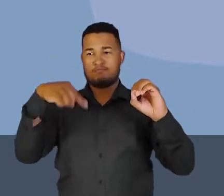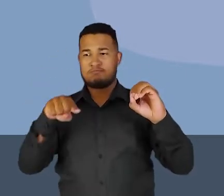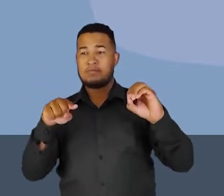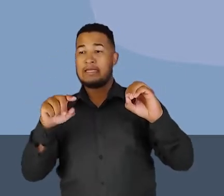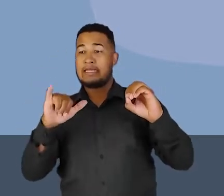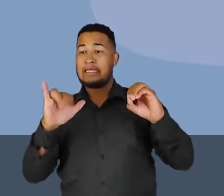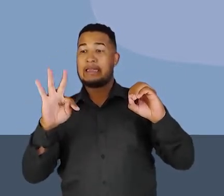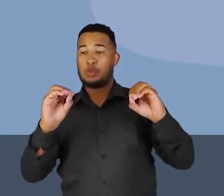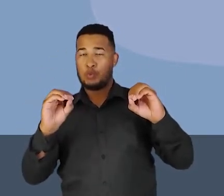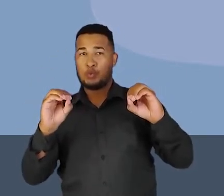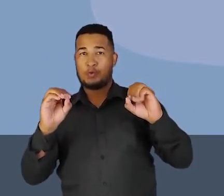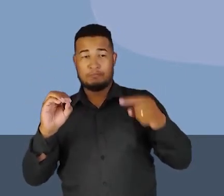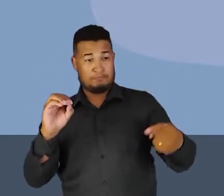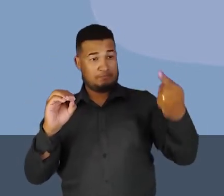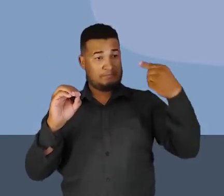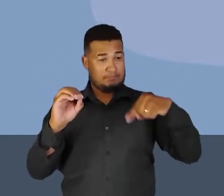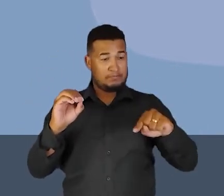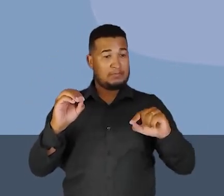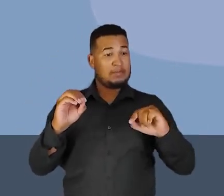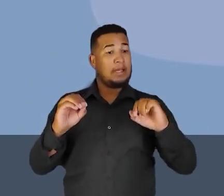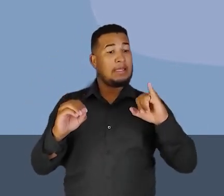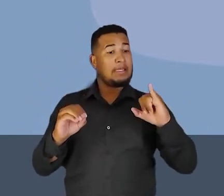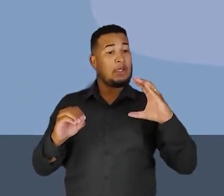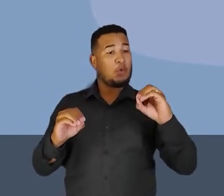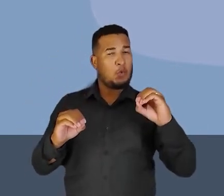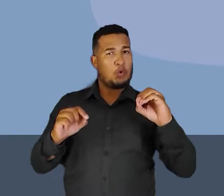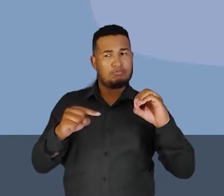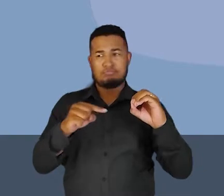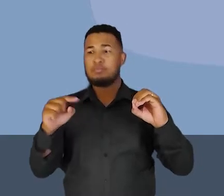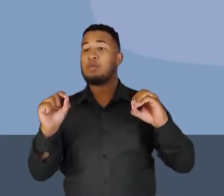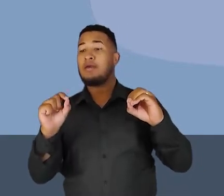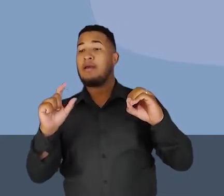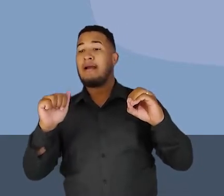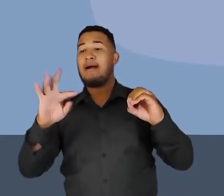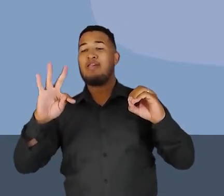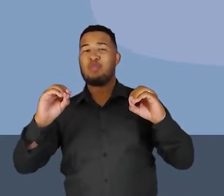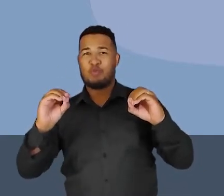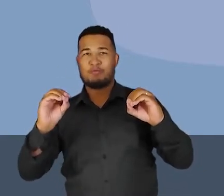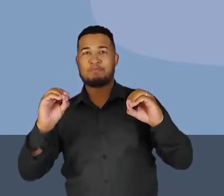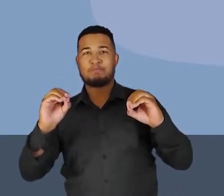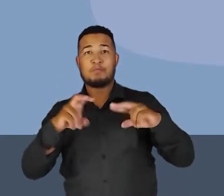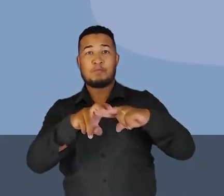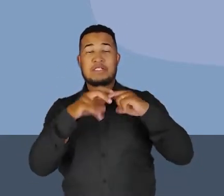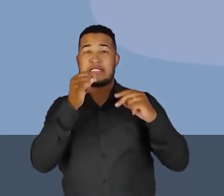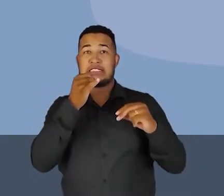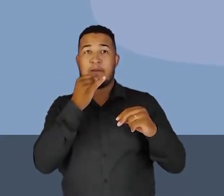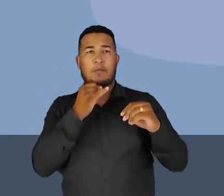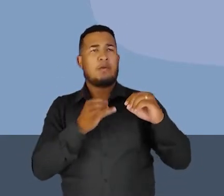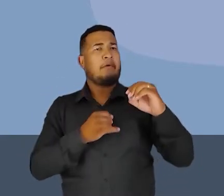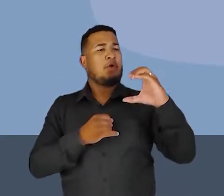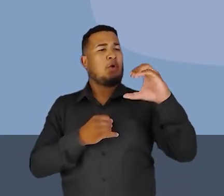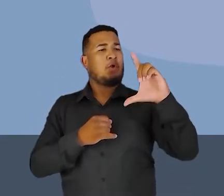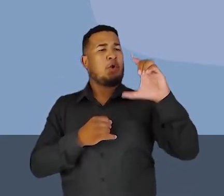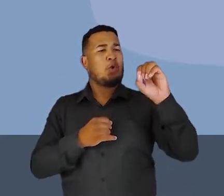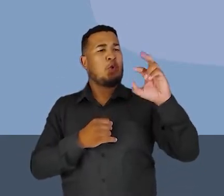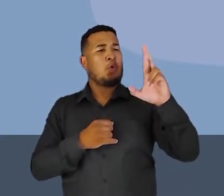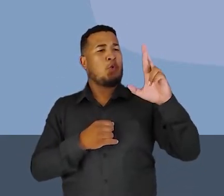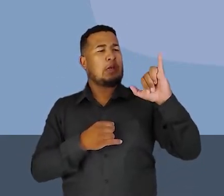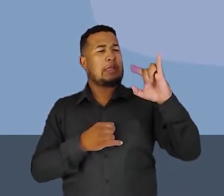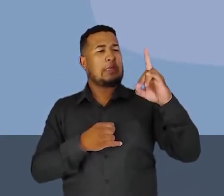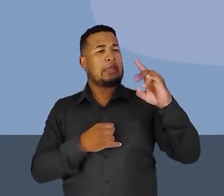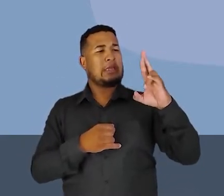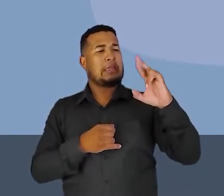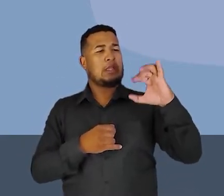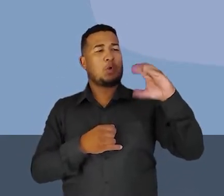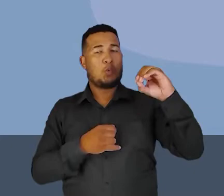terminado em ito. Um ácido terminado em ico vira um sal terminado em ato. Então, clorídrico vira cloreto, cloroso vira